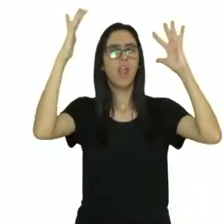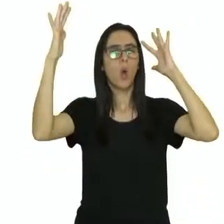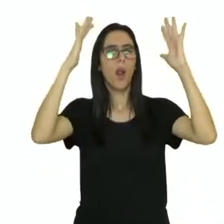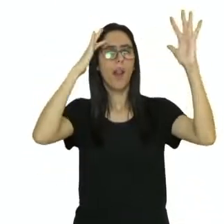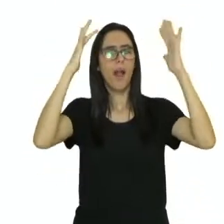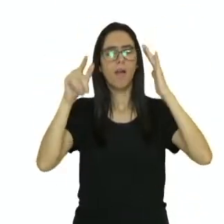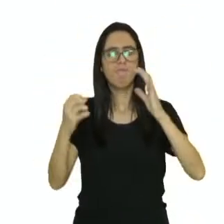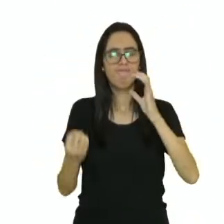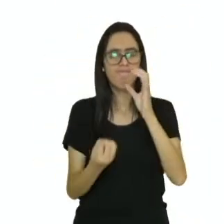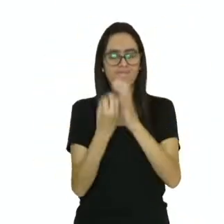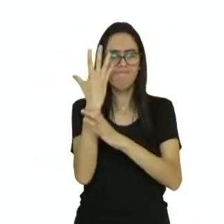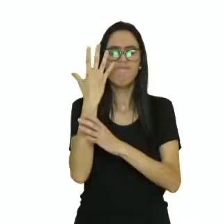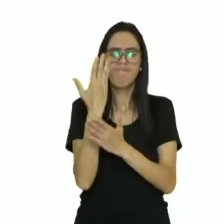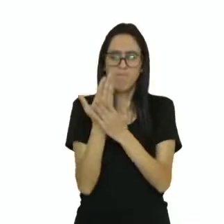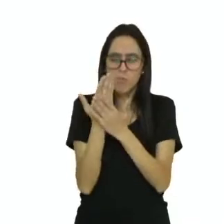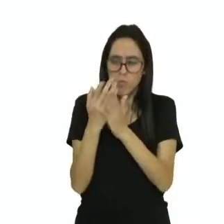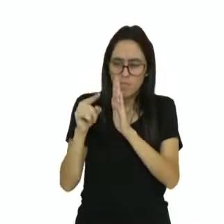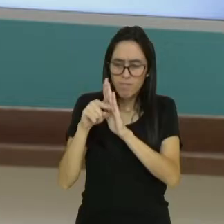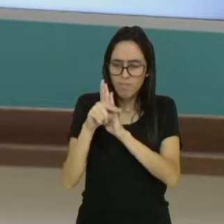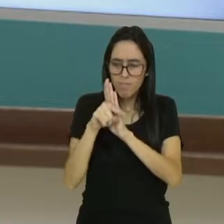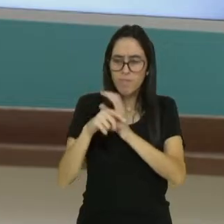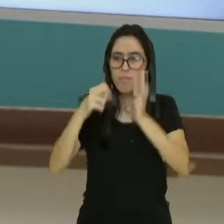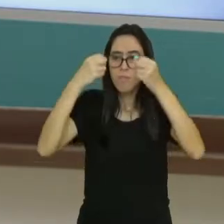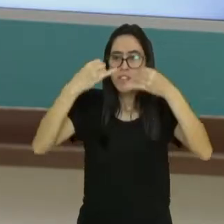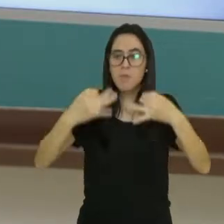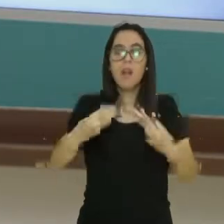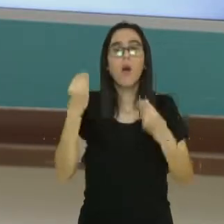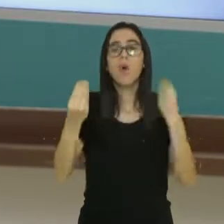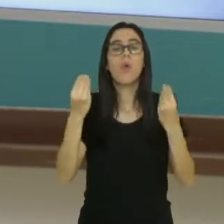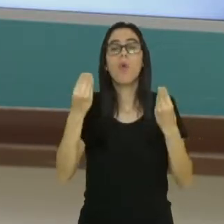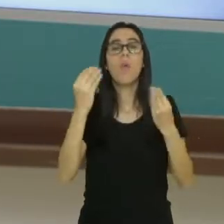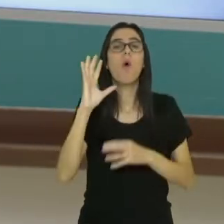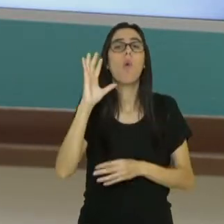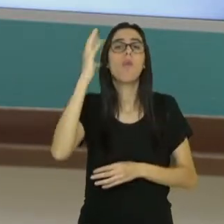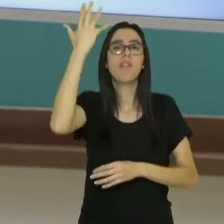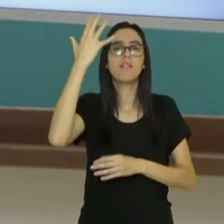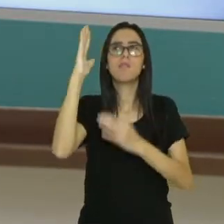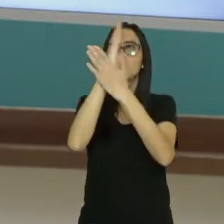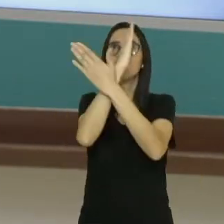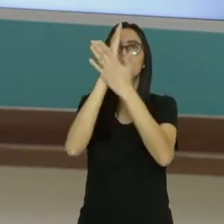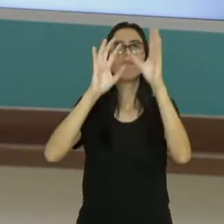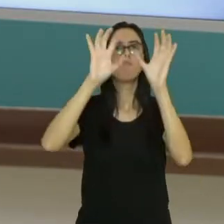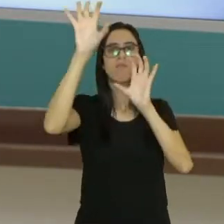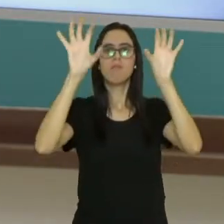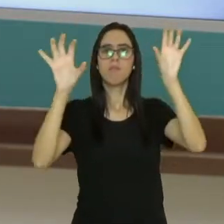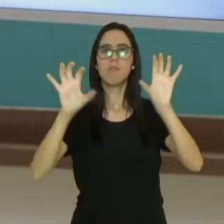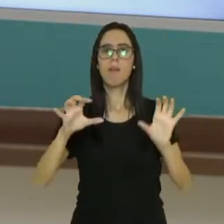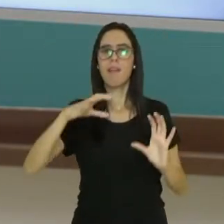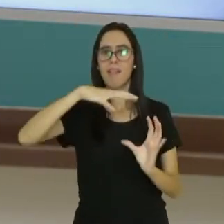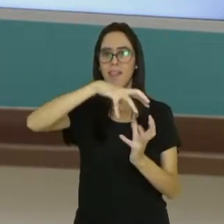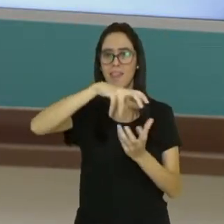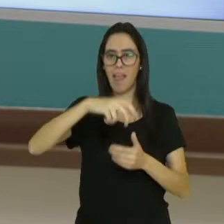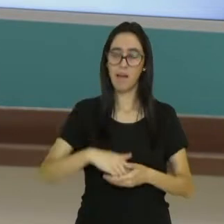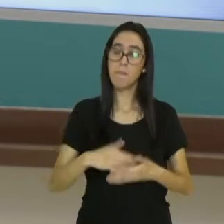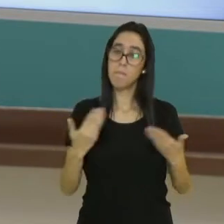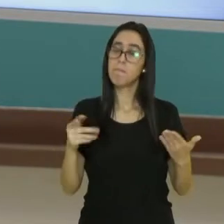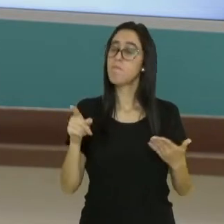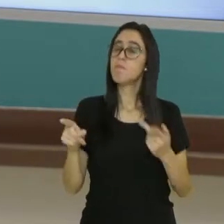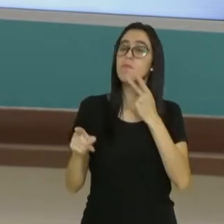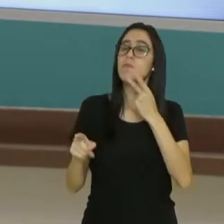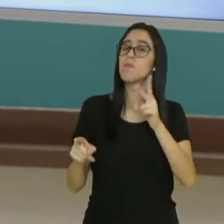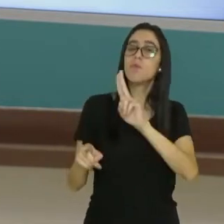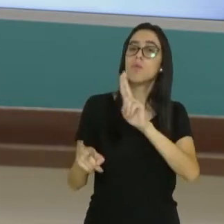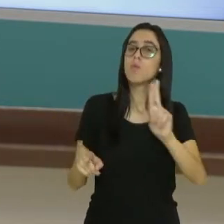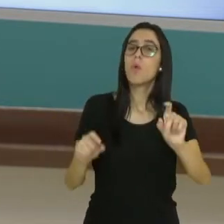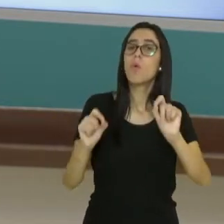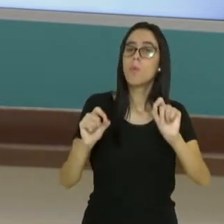para explicar a distribuição, a formação dos continentes no planeta Terra. E ele chamou esse estudo